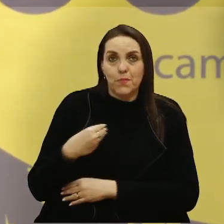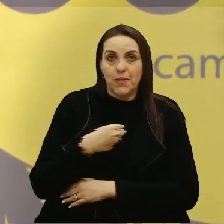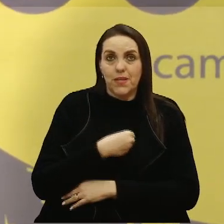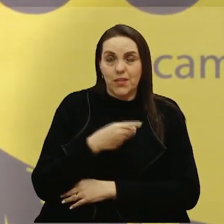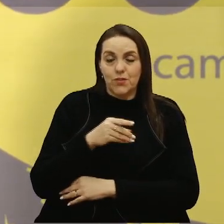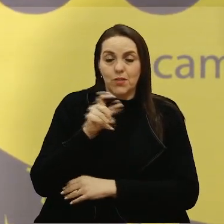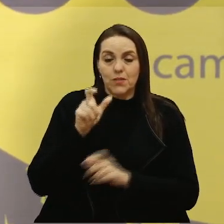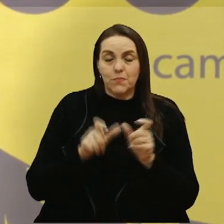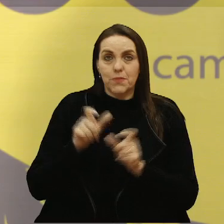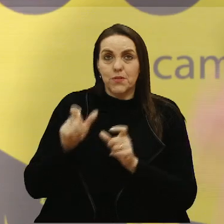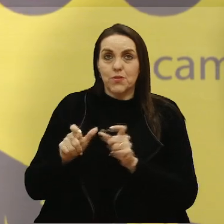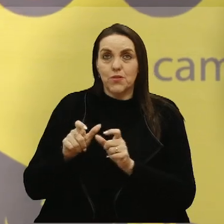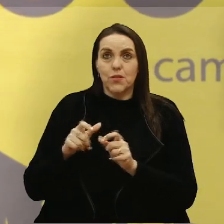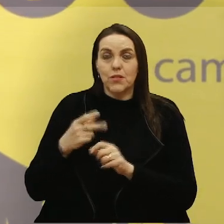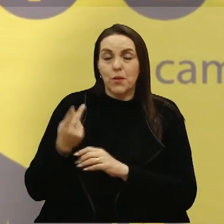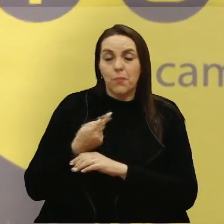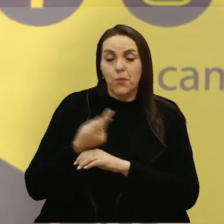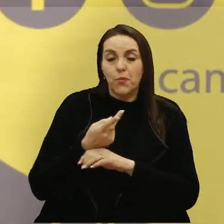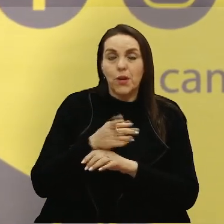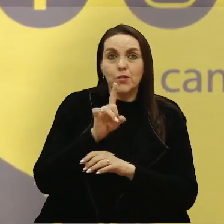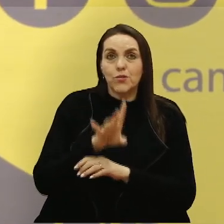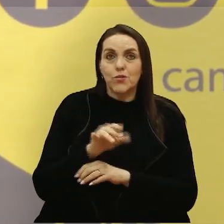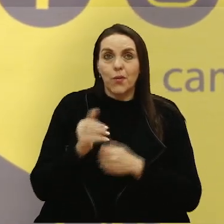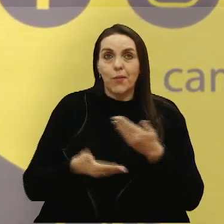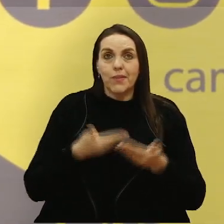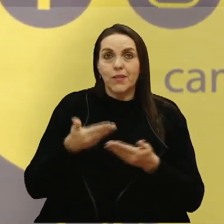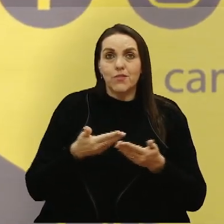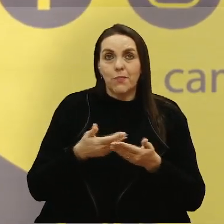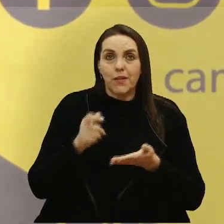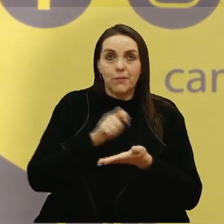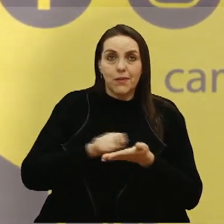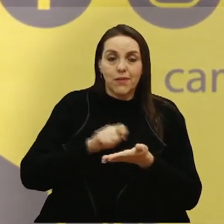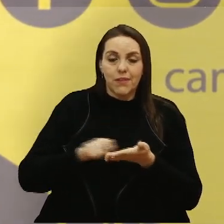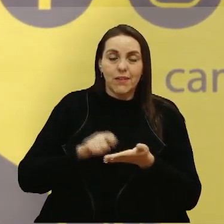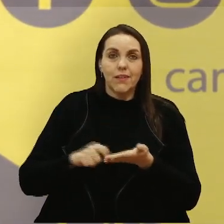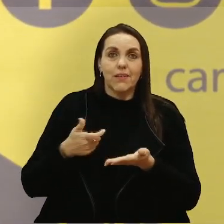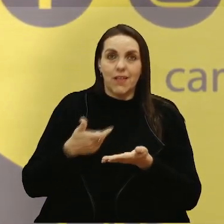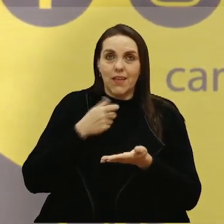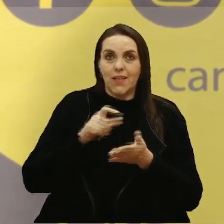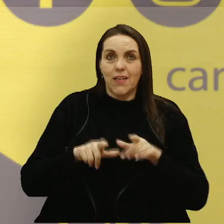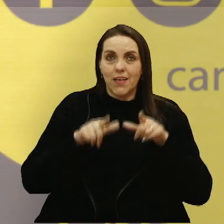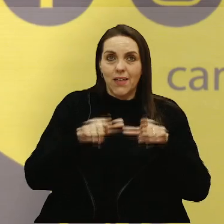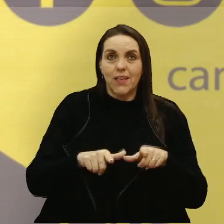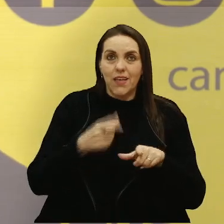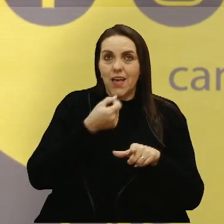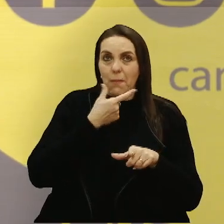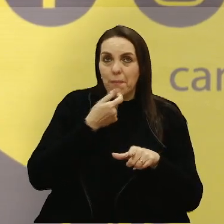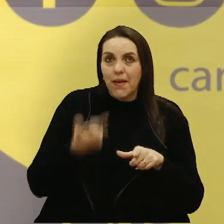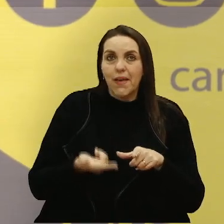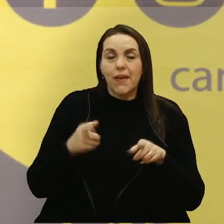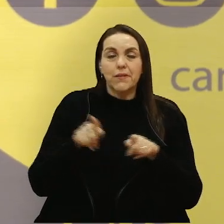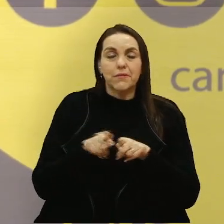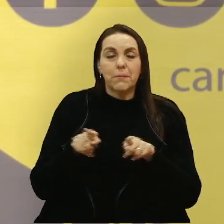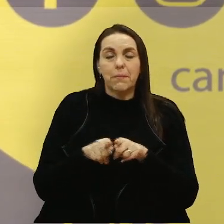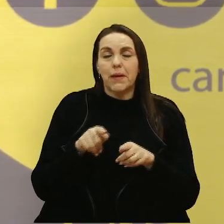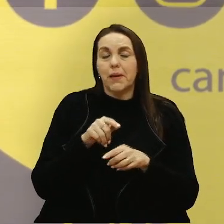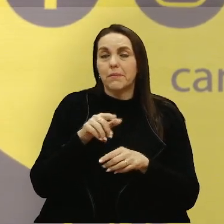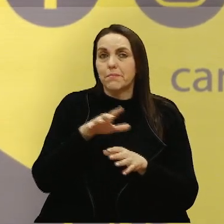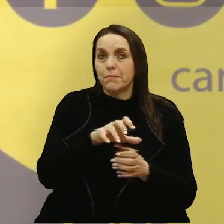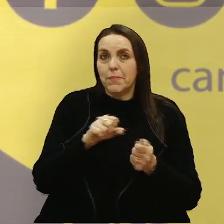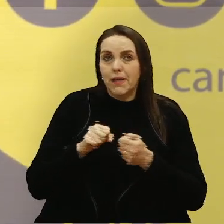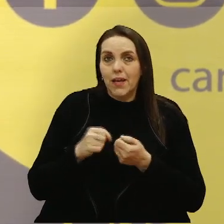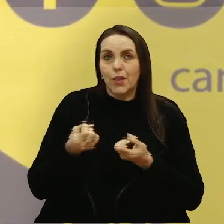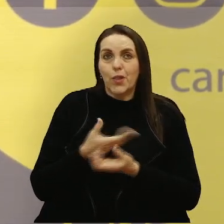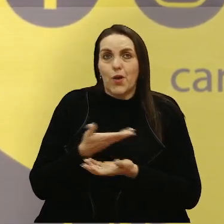pessoas vão procurar, muitas vezes, uma consulta somente para renovar uma receita de remédio ou buscar uma receita,